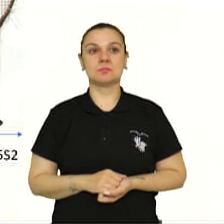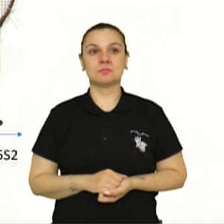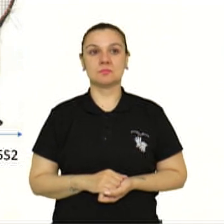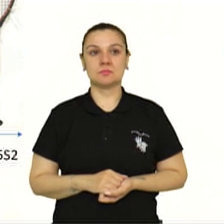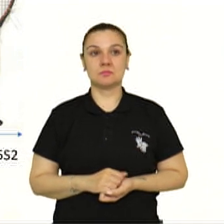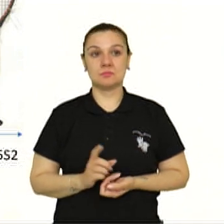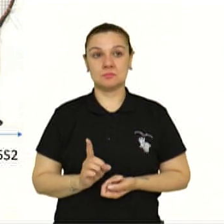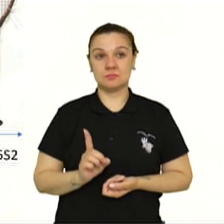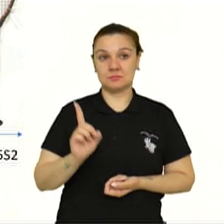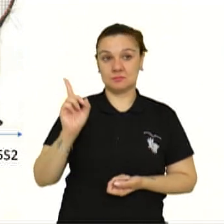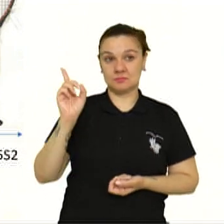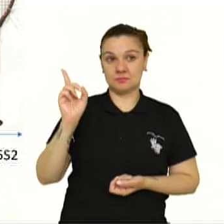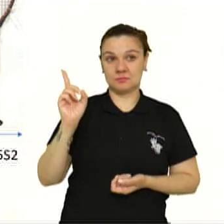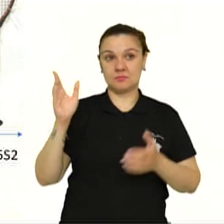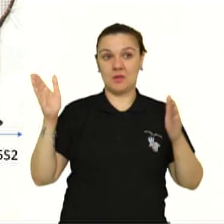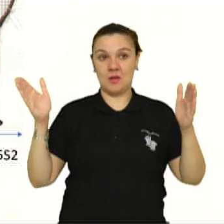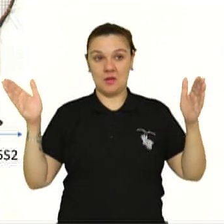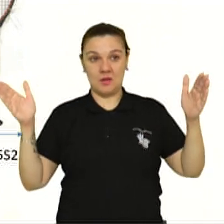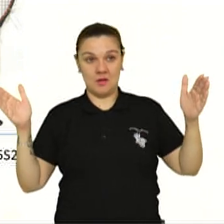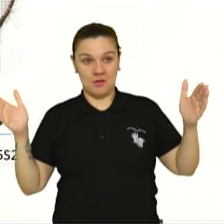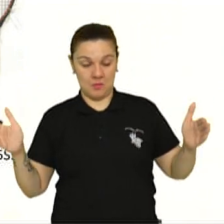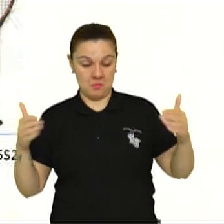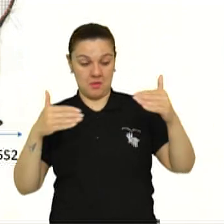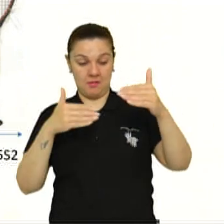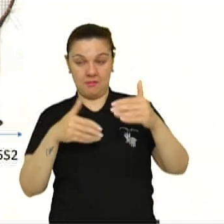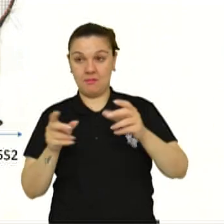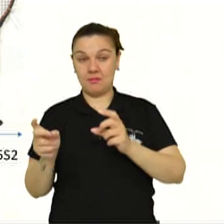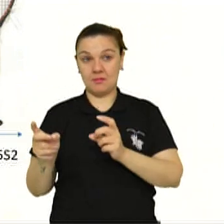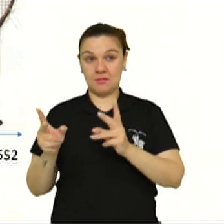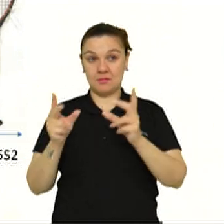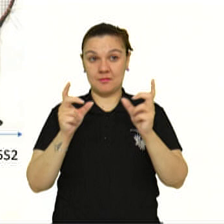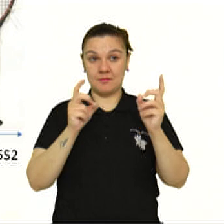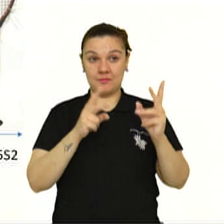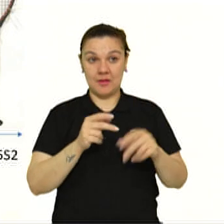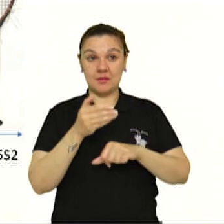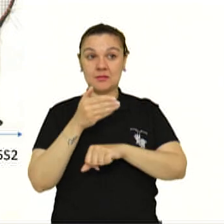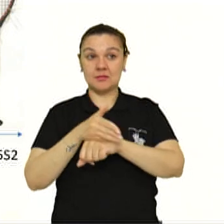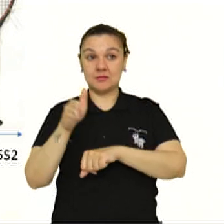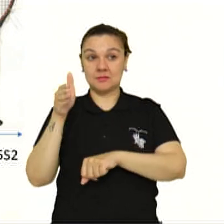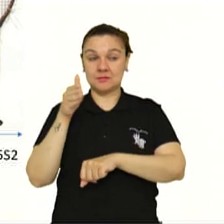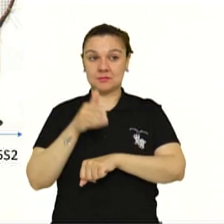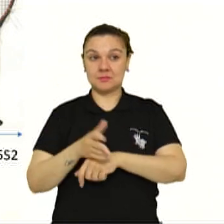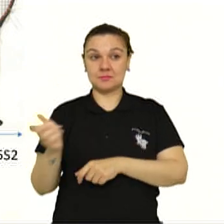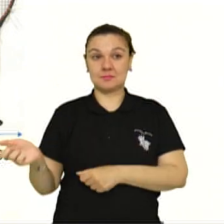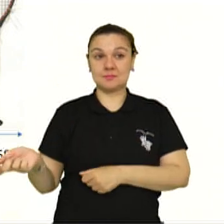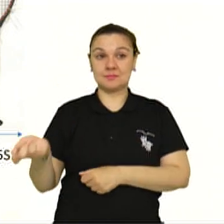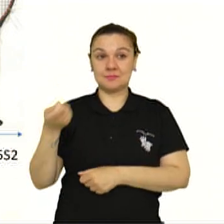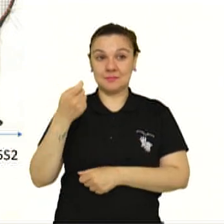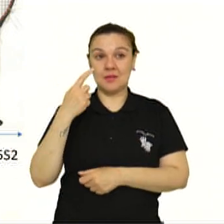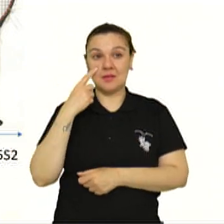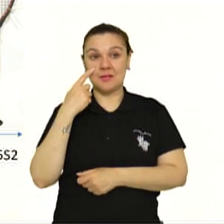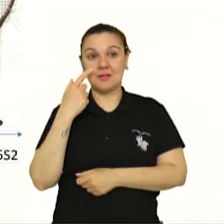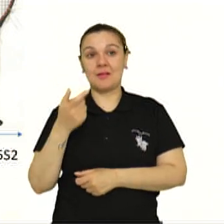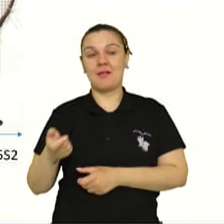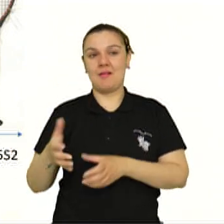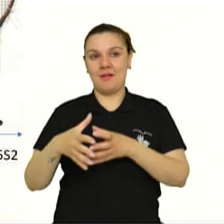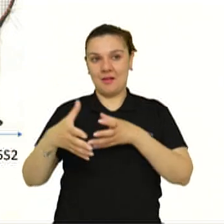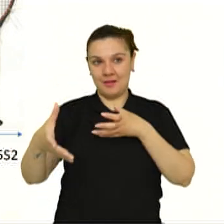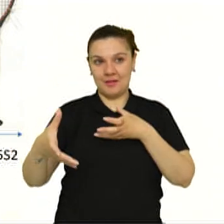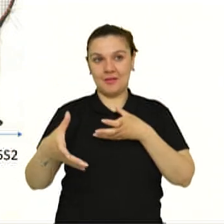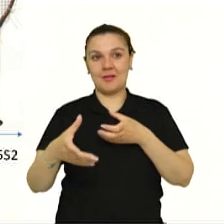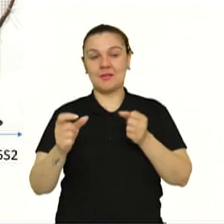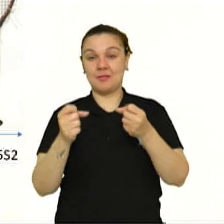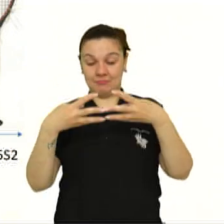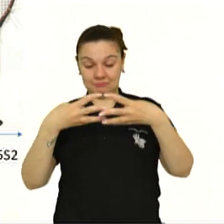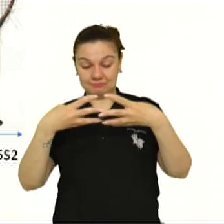E aqui é uma caixa que eles vendiam para a prática do tênis. Vocês podem ver que tem a raquete, tem